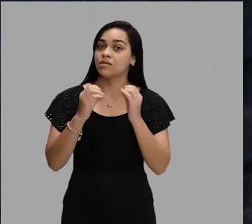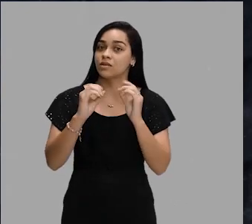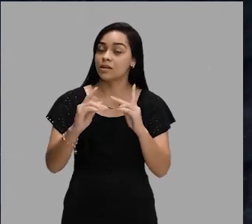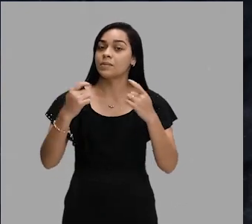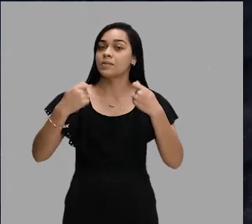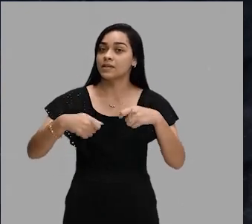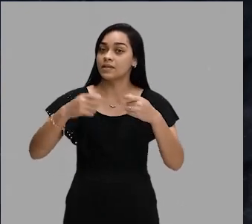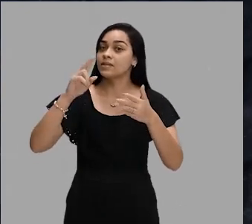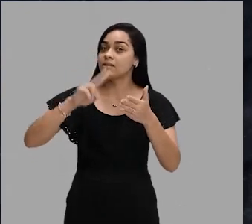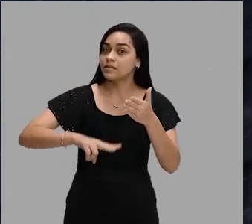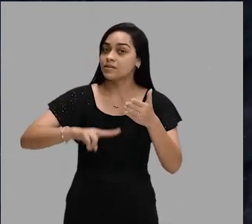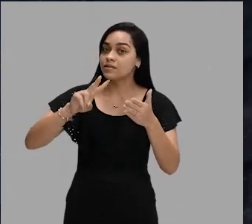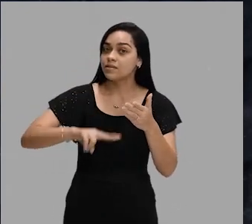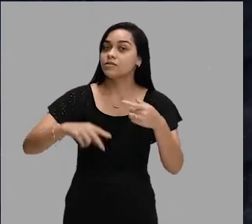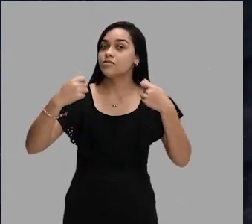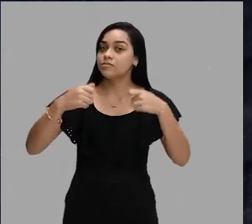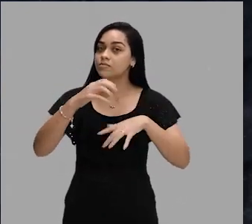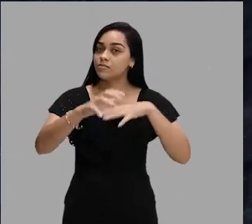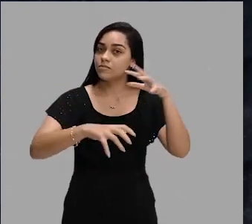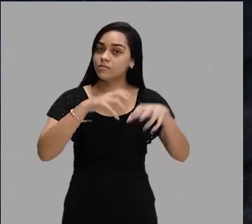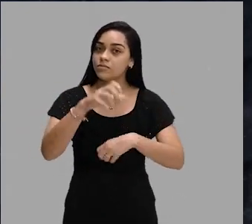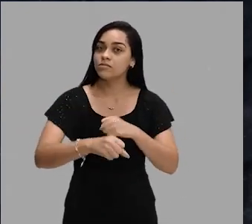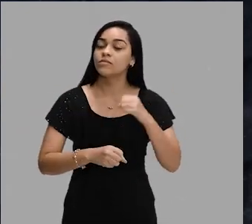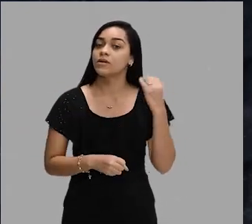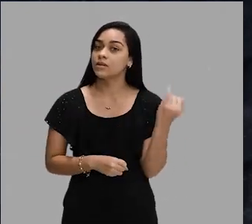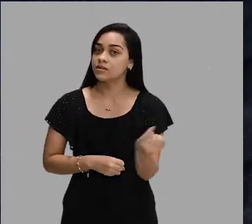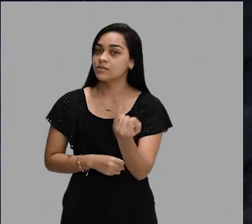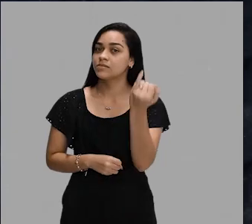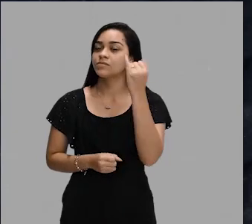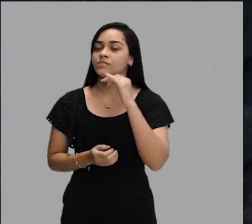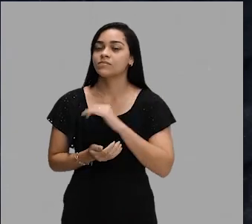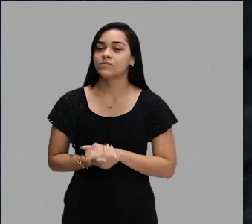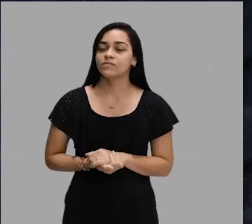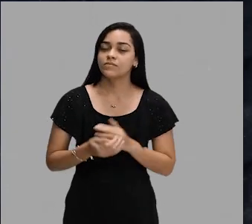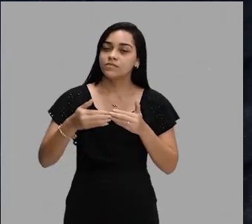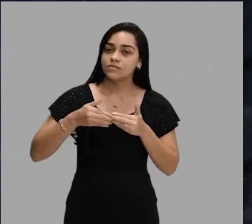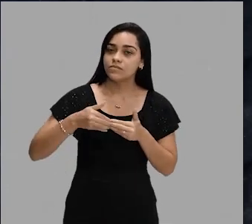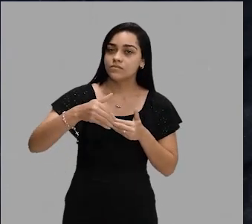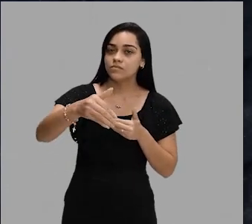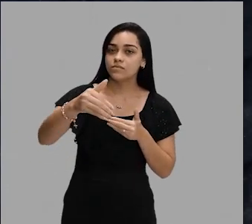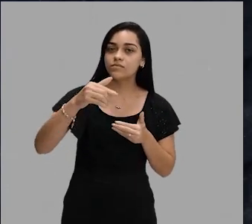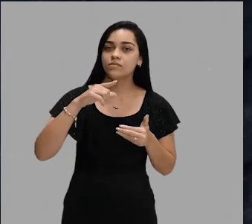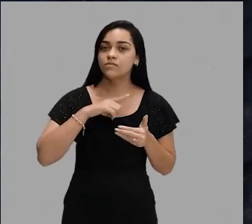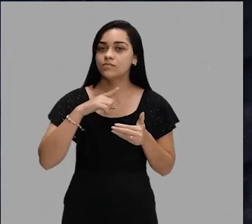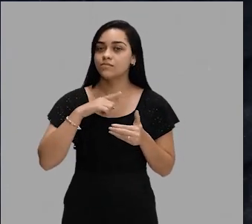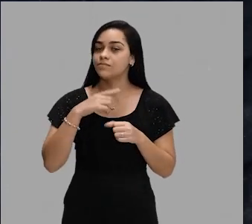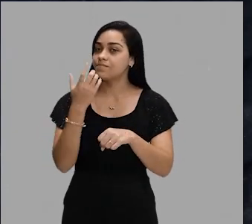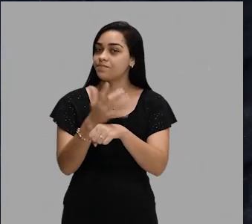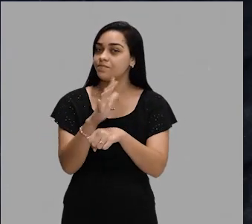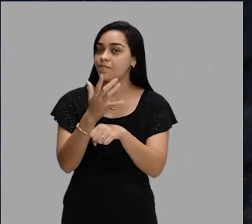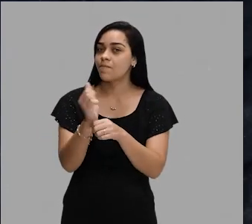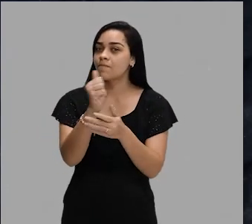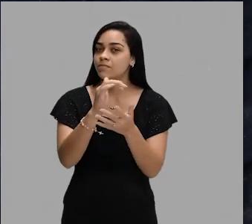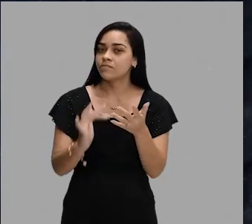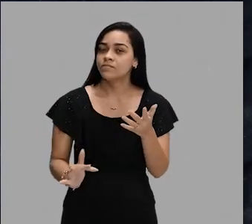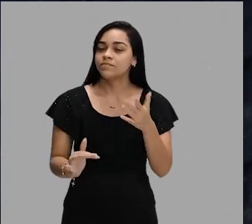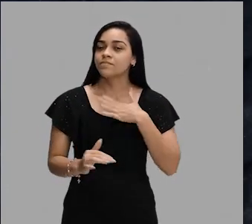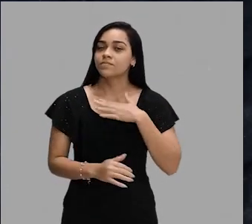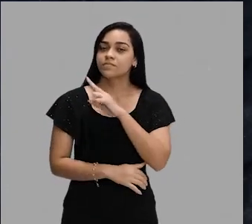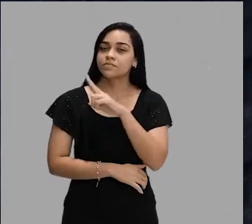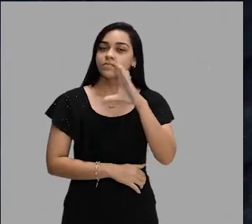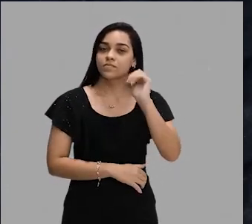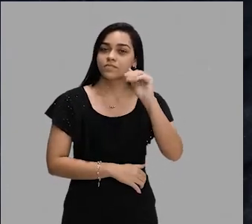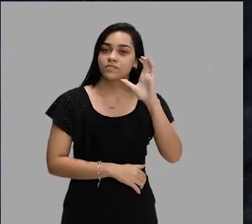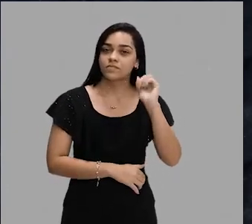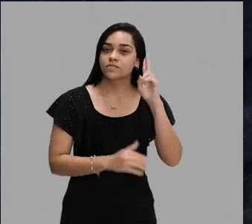Tem que ler, tem que buscar, é importante. Vamos continuar nessa de exercícios. Sou a professora Cacau Sotero,